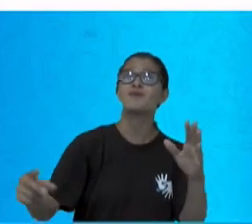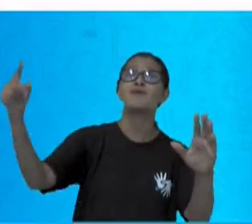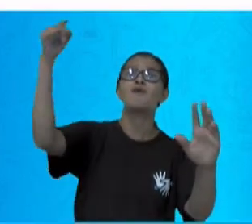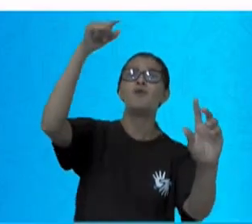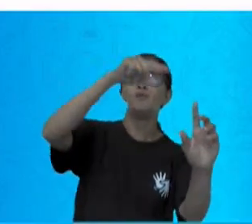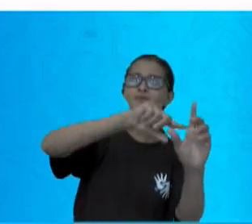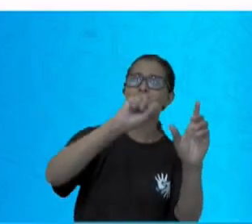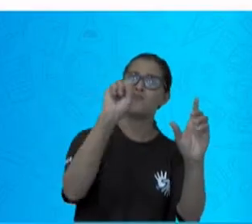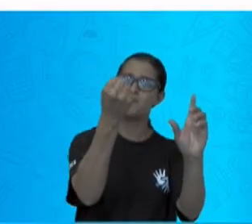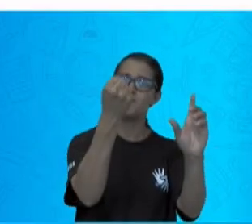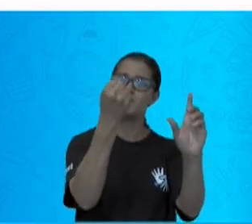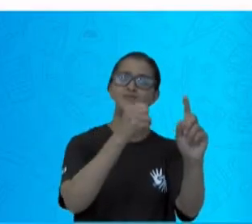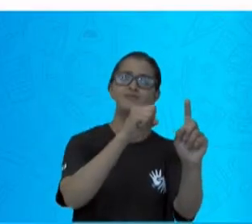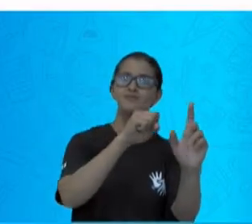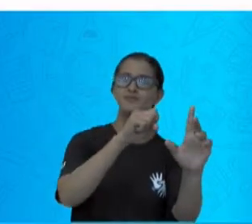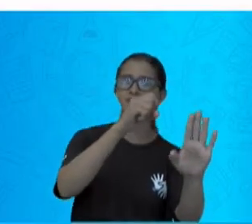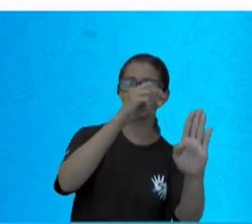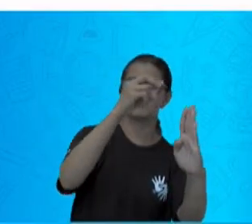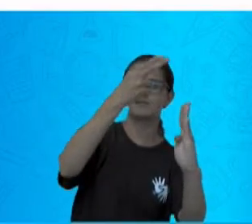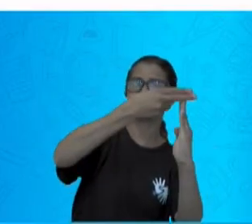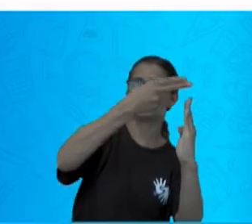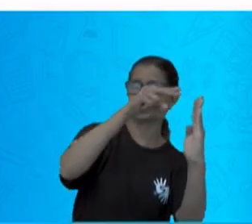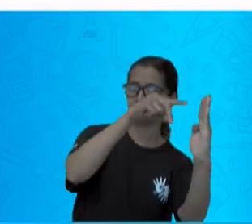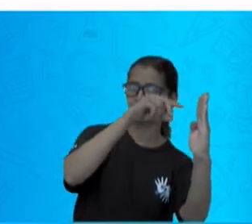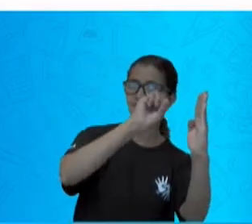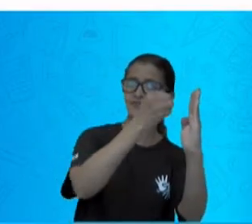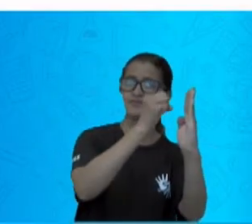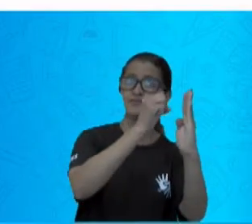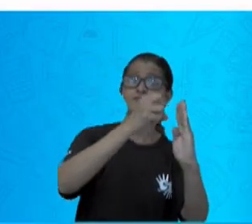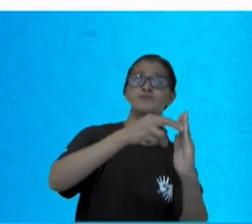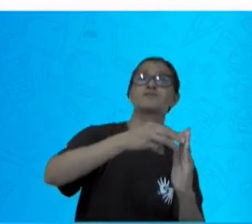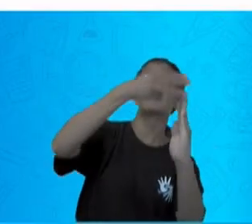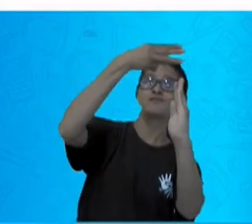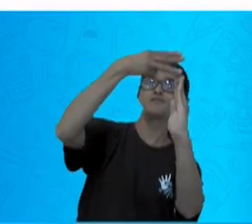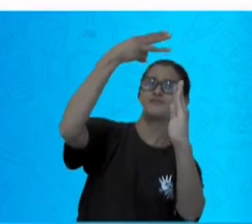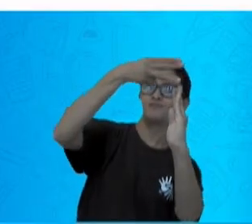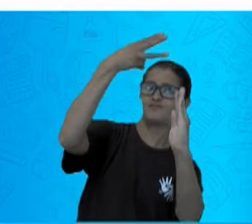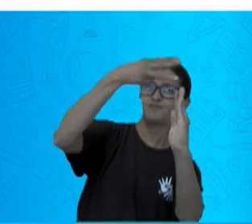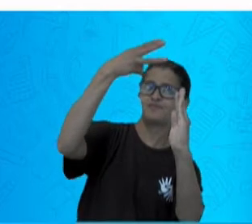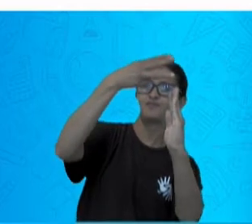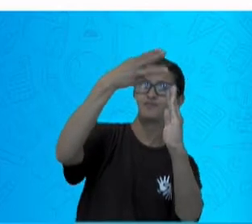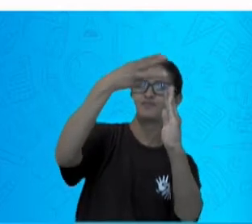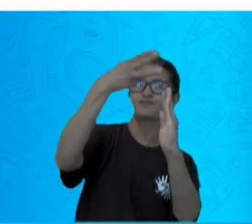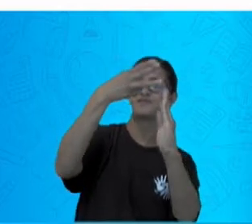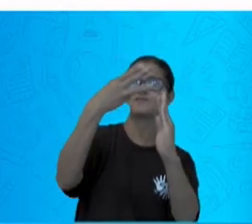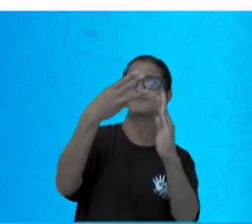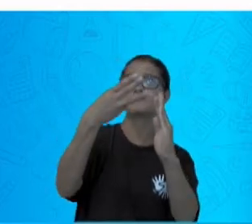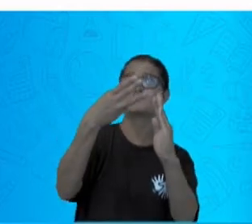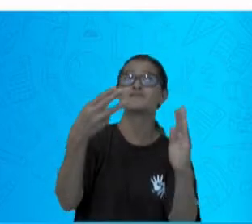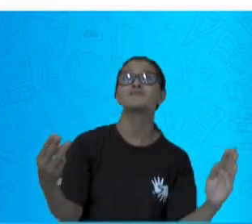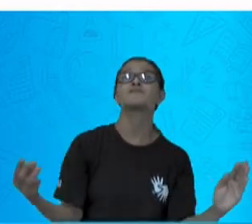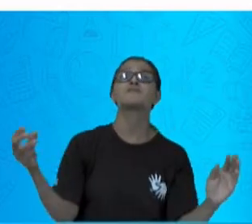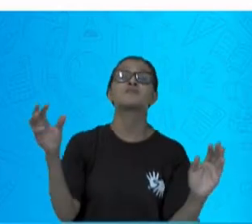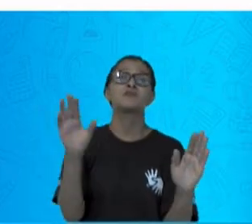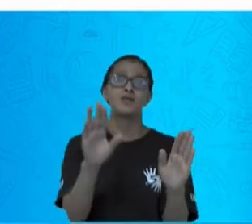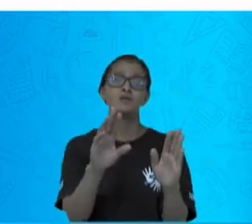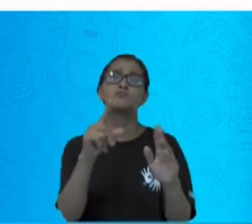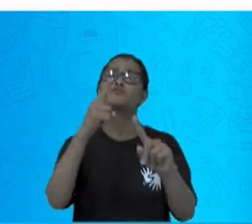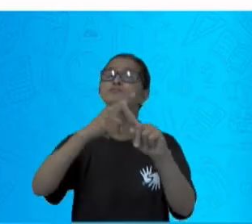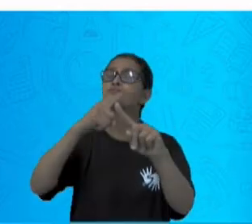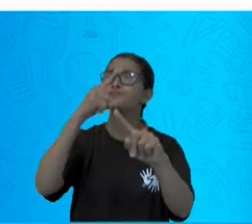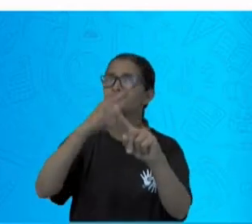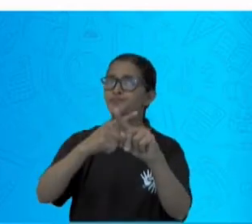é 3. 8 elevado ao cubo, ou seja, 8 elevado a 3. Eu tenho 8 vezes 8,